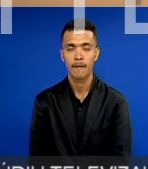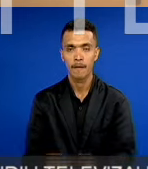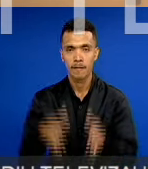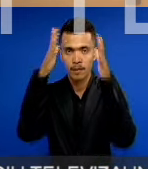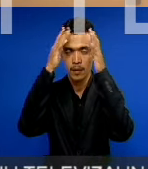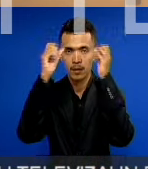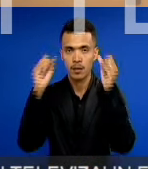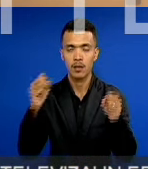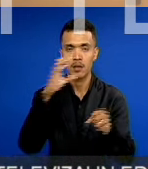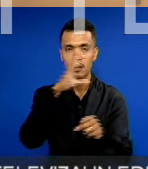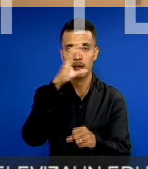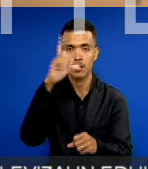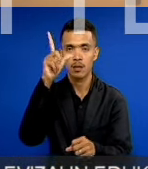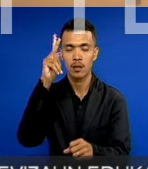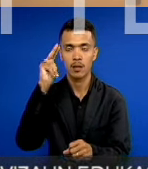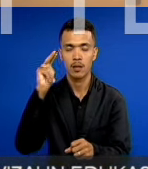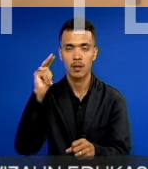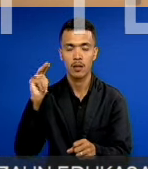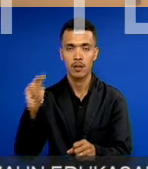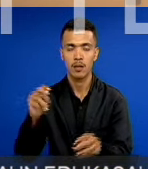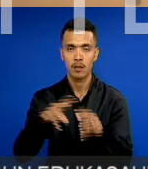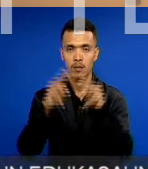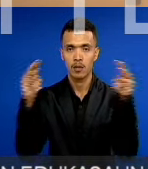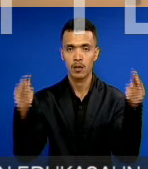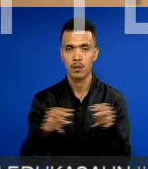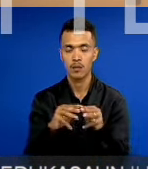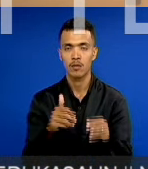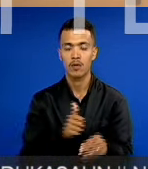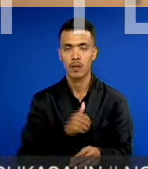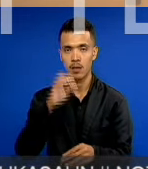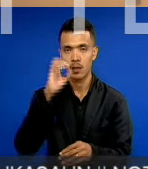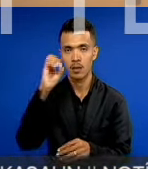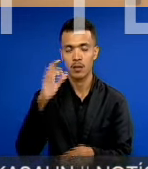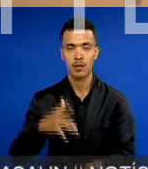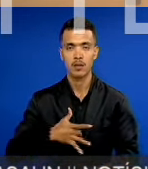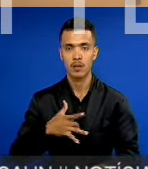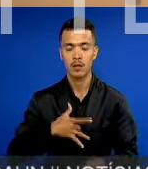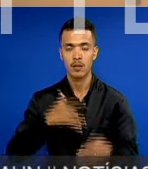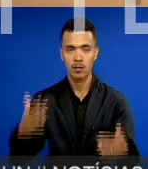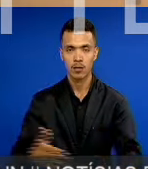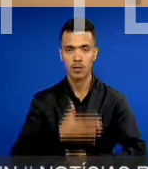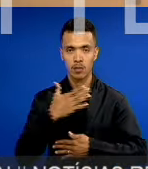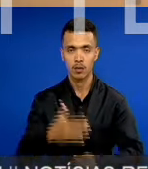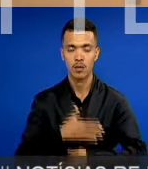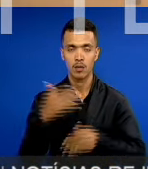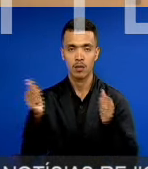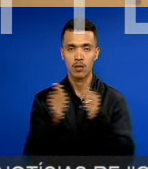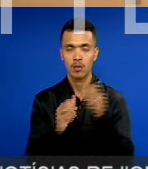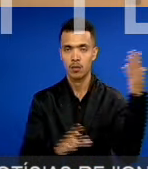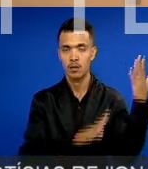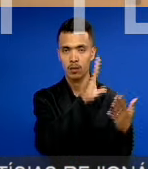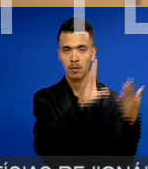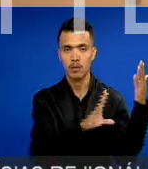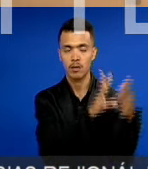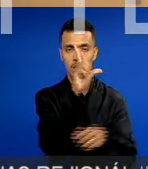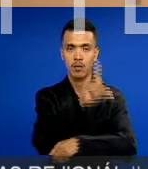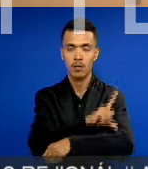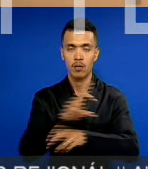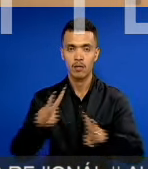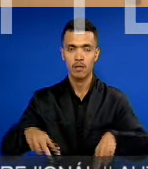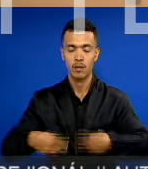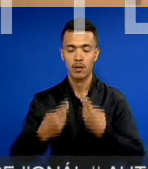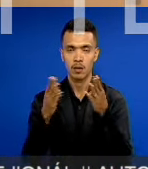Presidente do Conselho Combatentes de Libertação Nacional Município, Ainaro Senti Ondrado, com a celebração Loro Nacional Veteranos